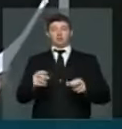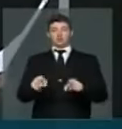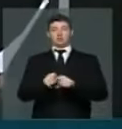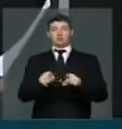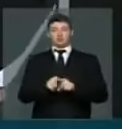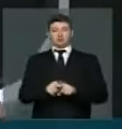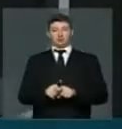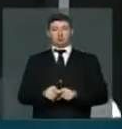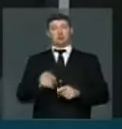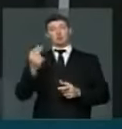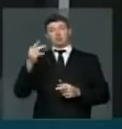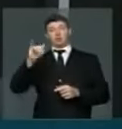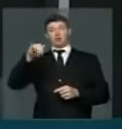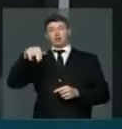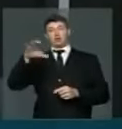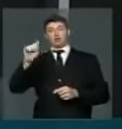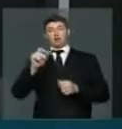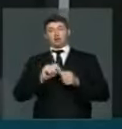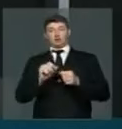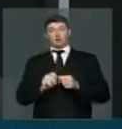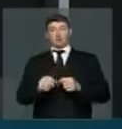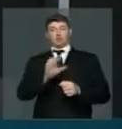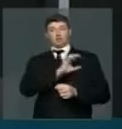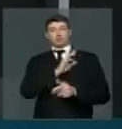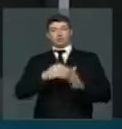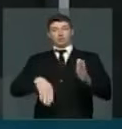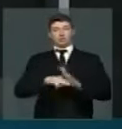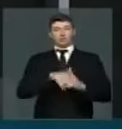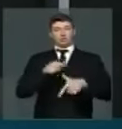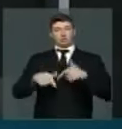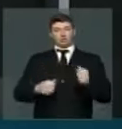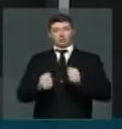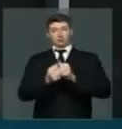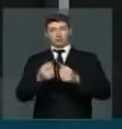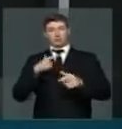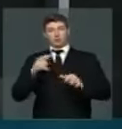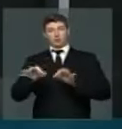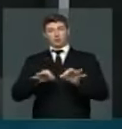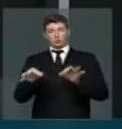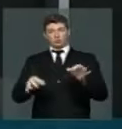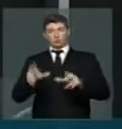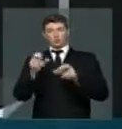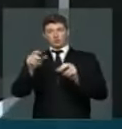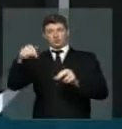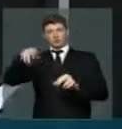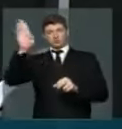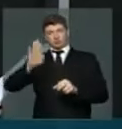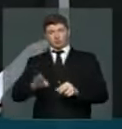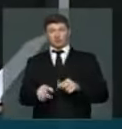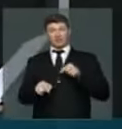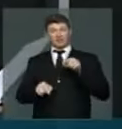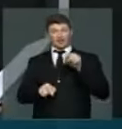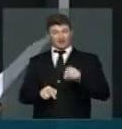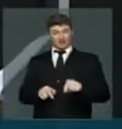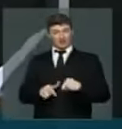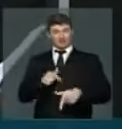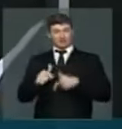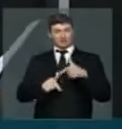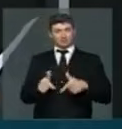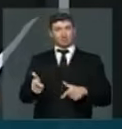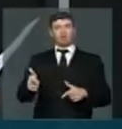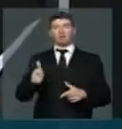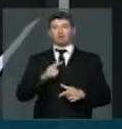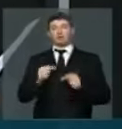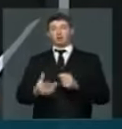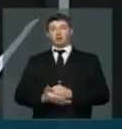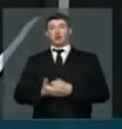câncer, caso do INCA, que desenvolve e coordena ações integradas para o controle de câncer no Brasil. Essas ações compreendem